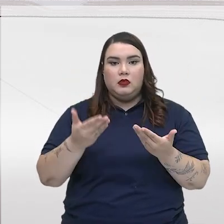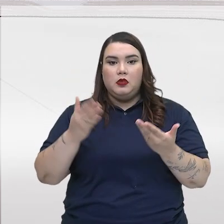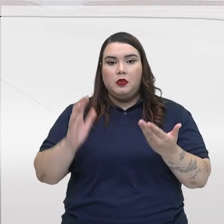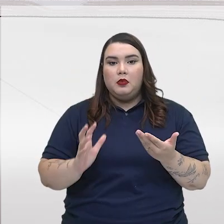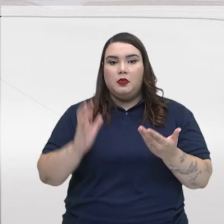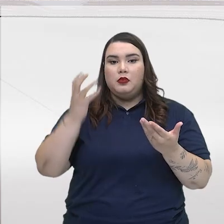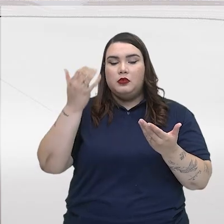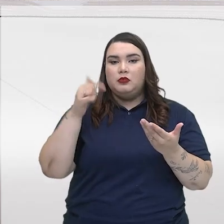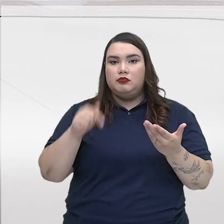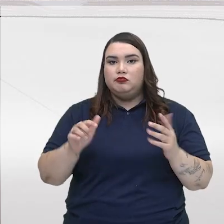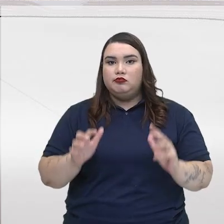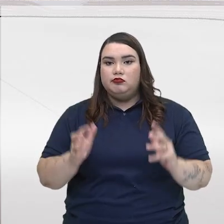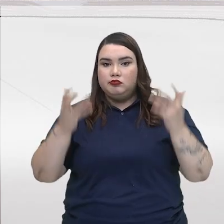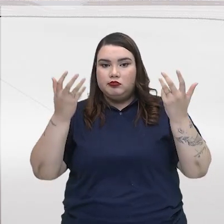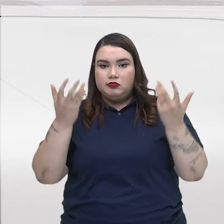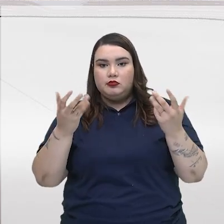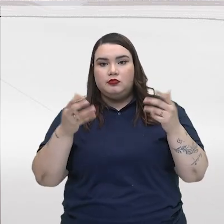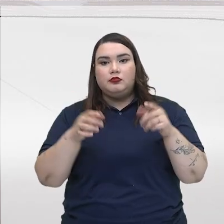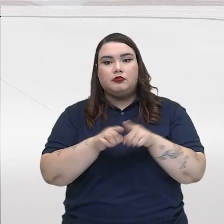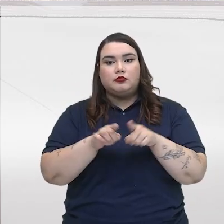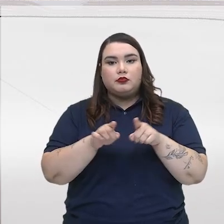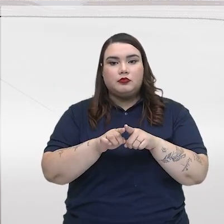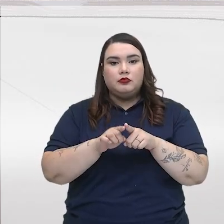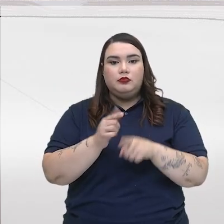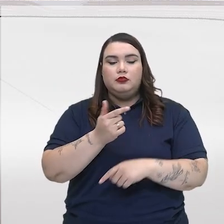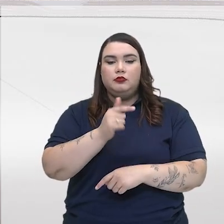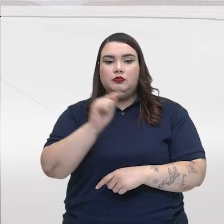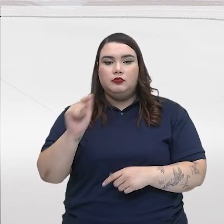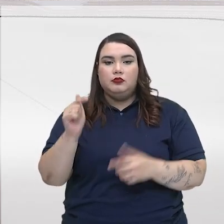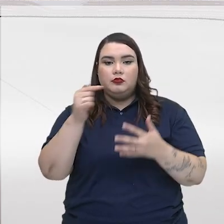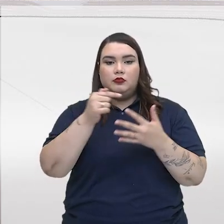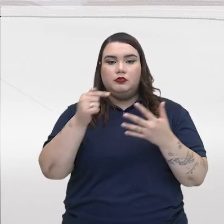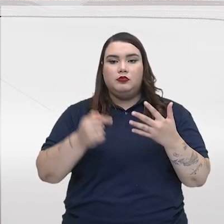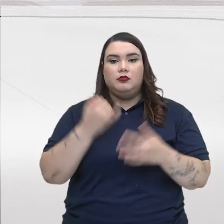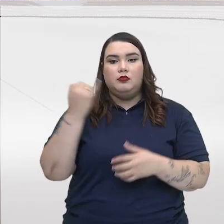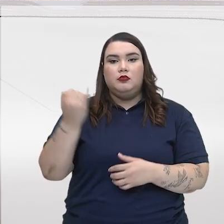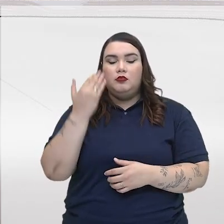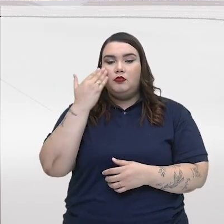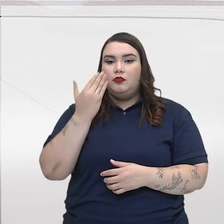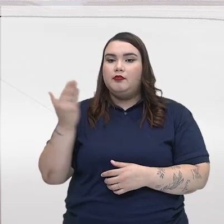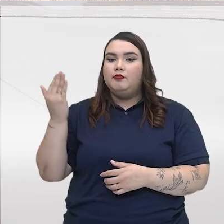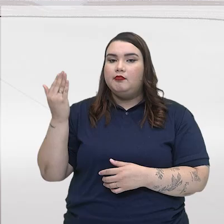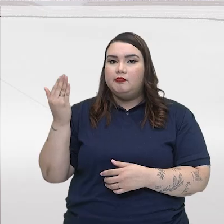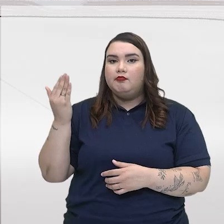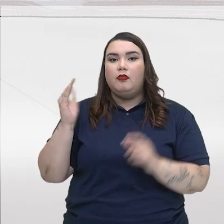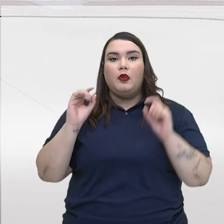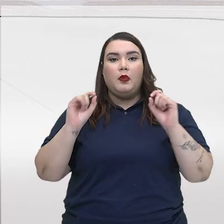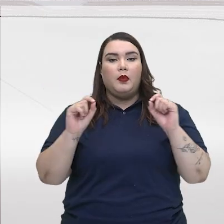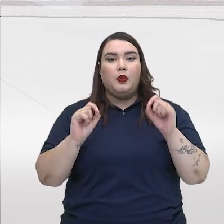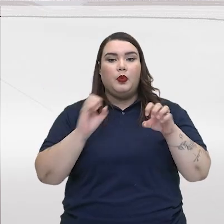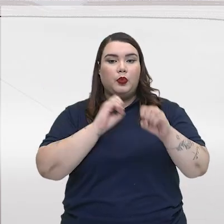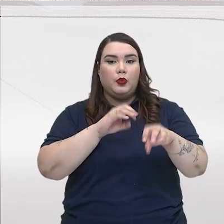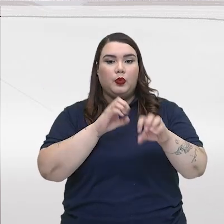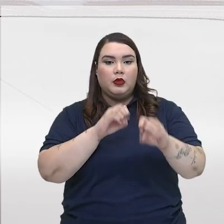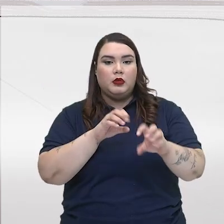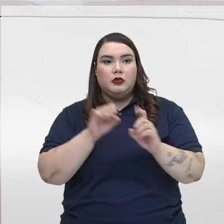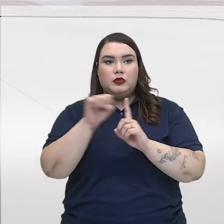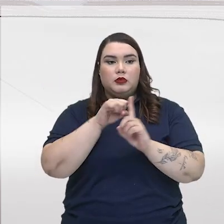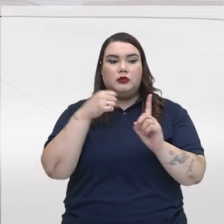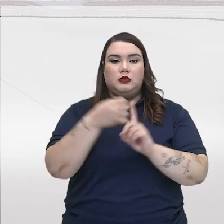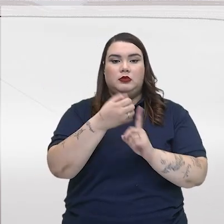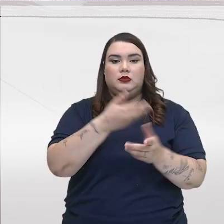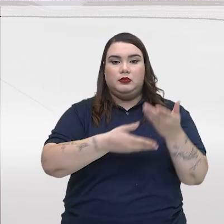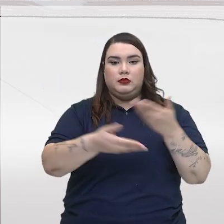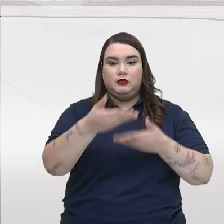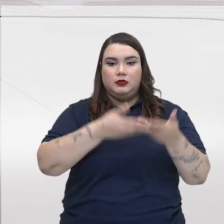eventos. Outros pontos importantes estão relacionados à educação e socialização